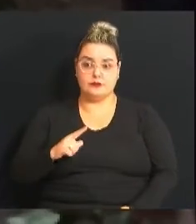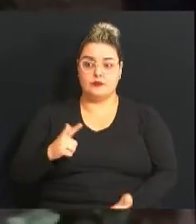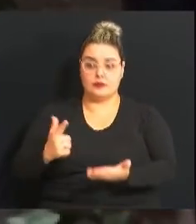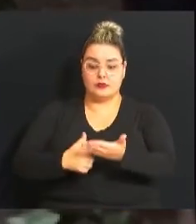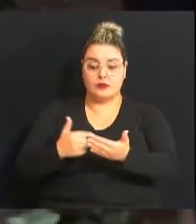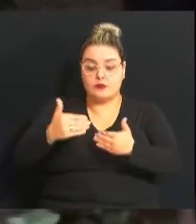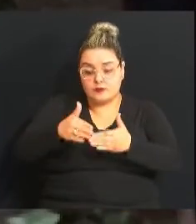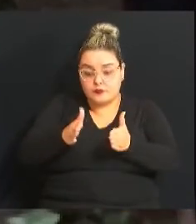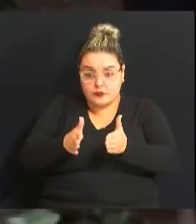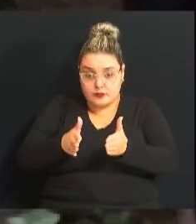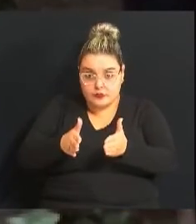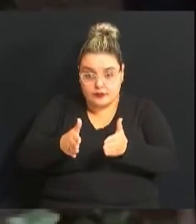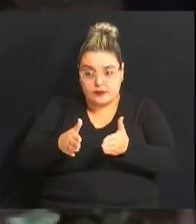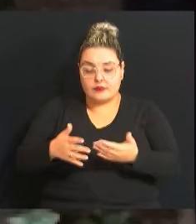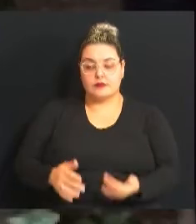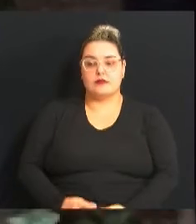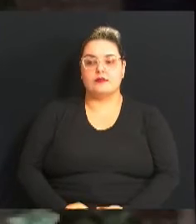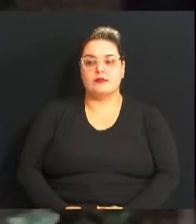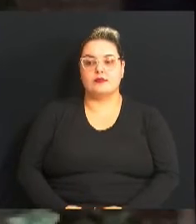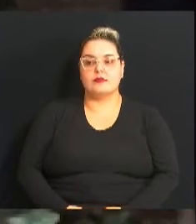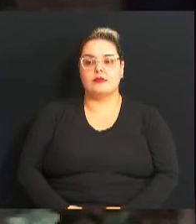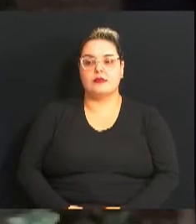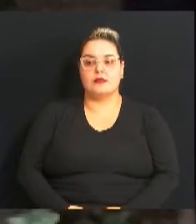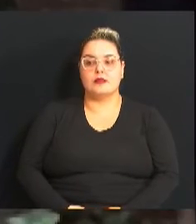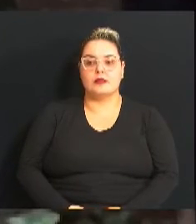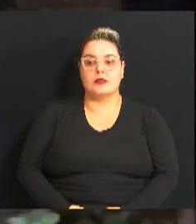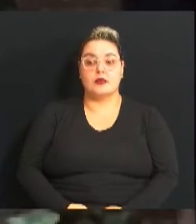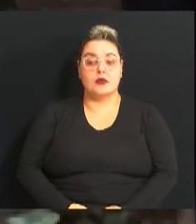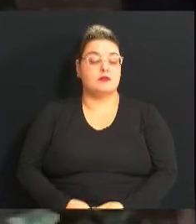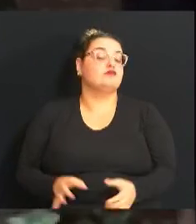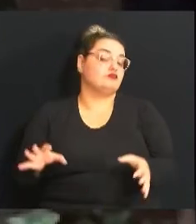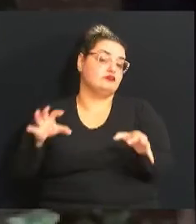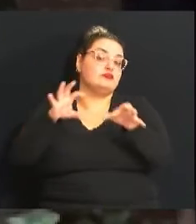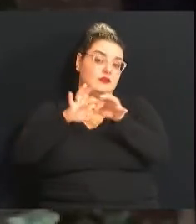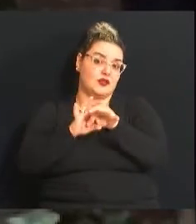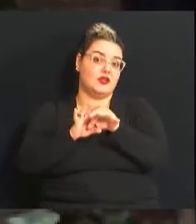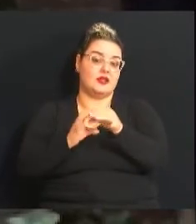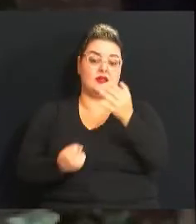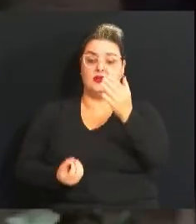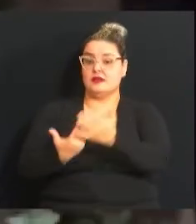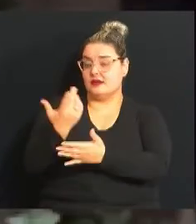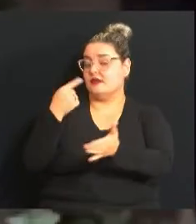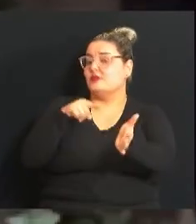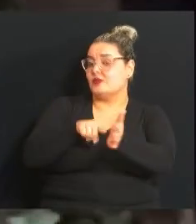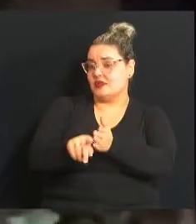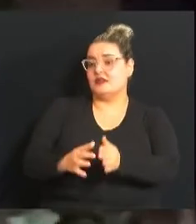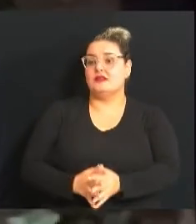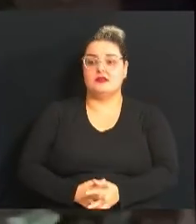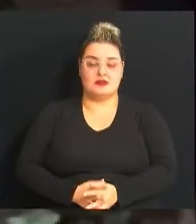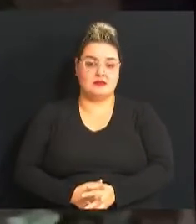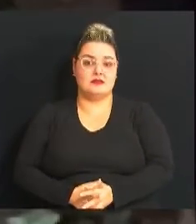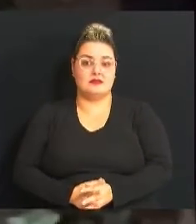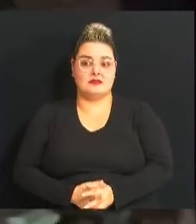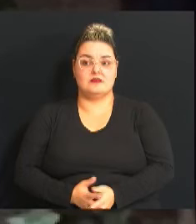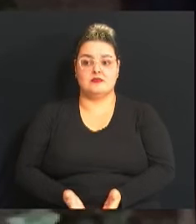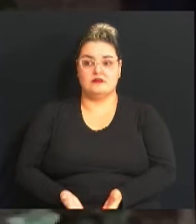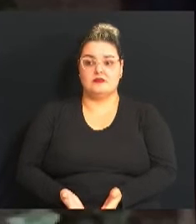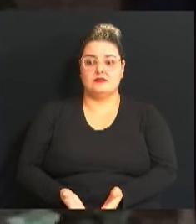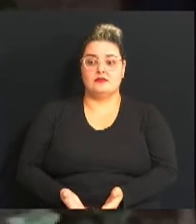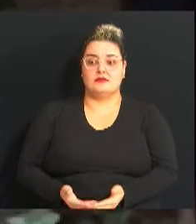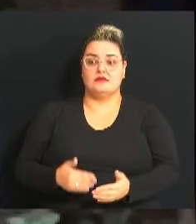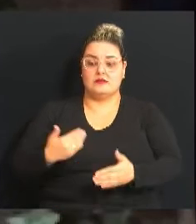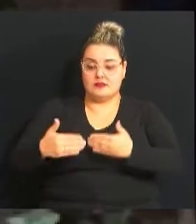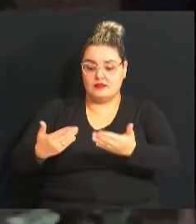desses, e nos reunimos e criamos as perguntas e passamos elas para o